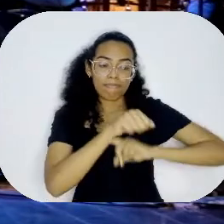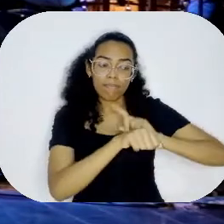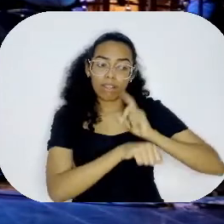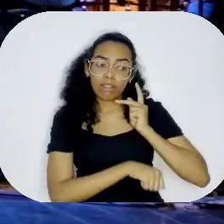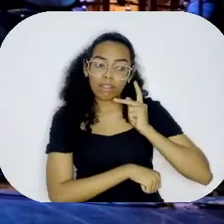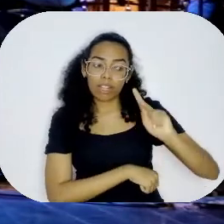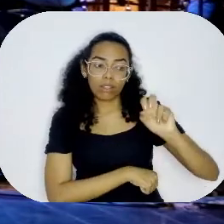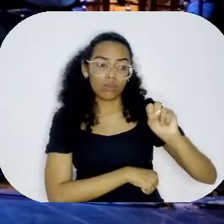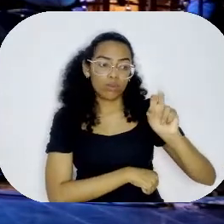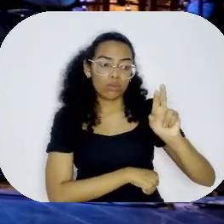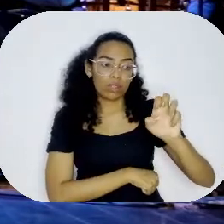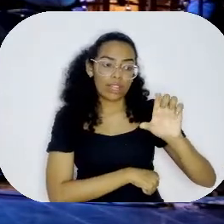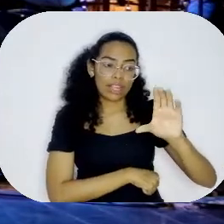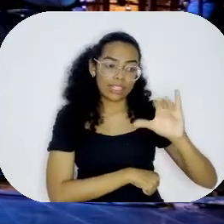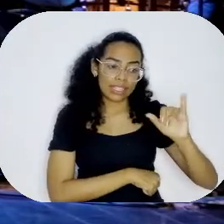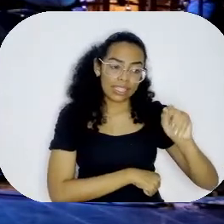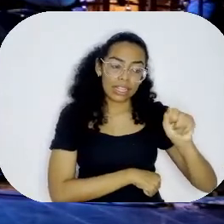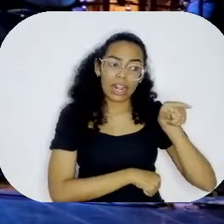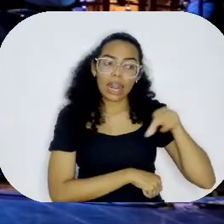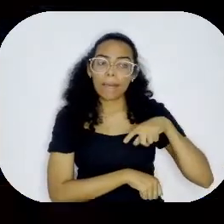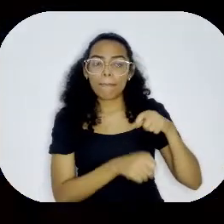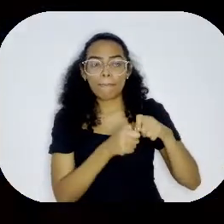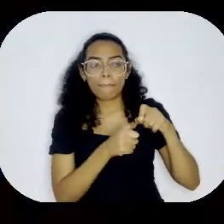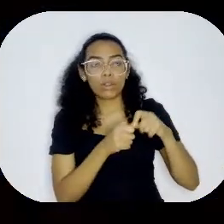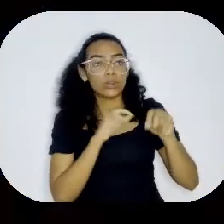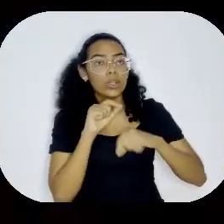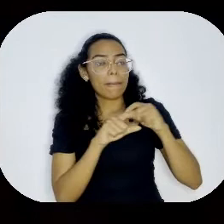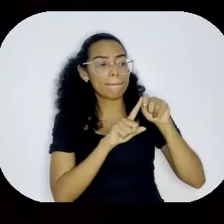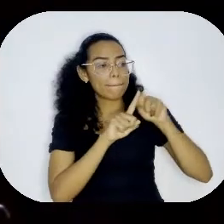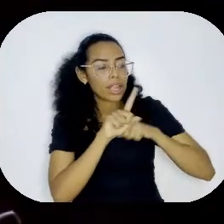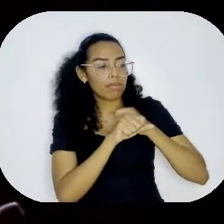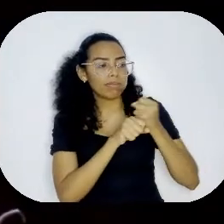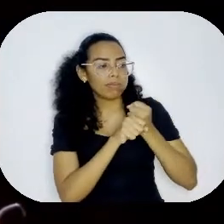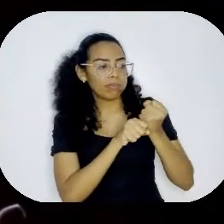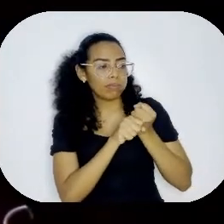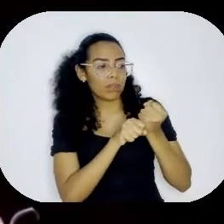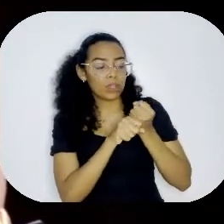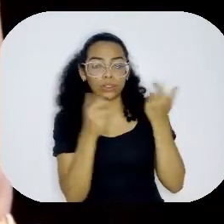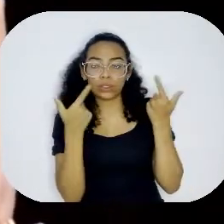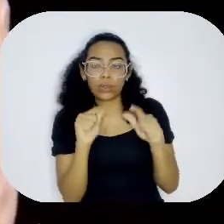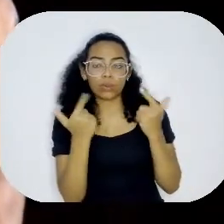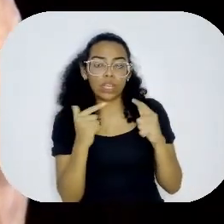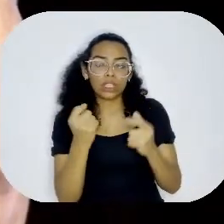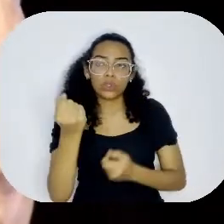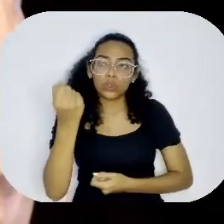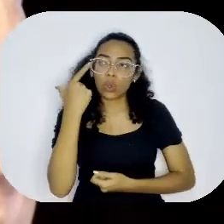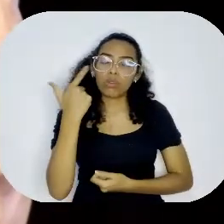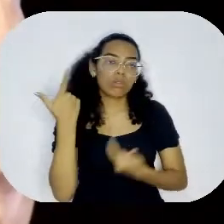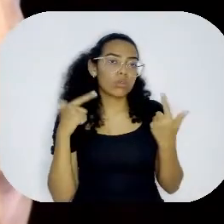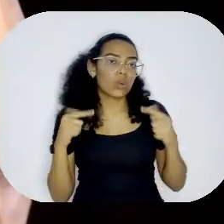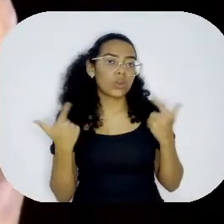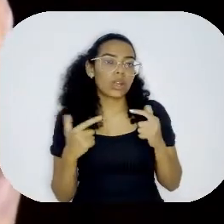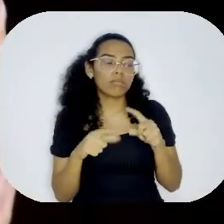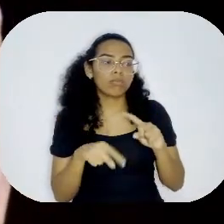dele. Quando eu estive lá, eu estive em dezembro. Lá eles passam um mês, de tanto de dezembro a tanto de janeiro, que não tem sol. O sol fica circulando assim,